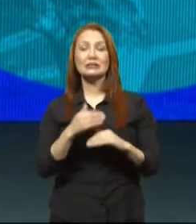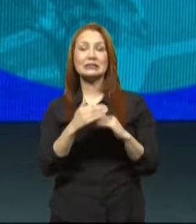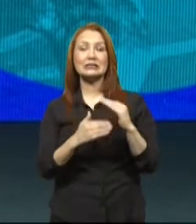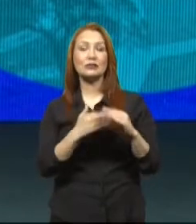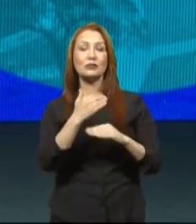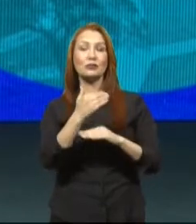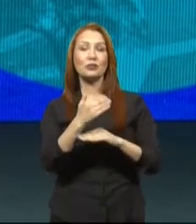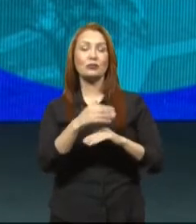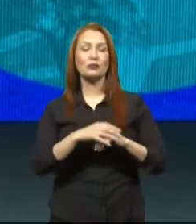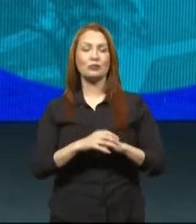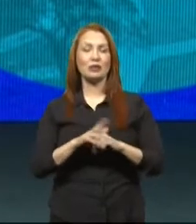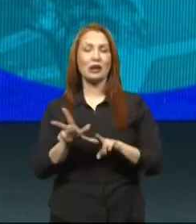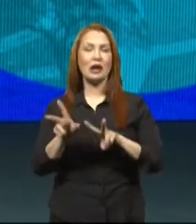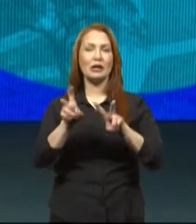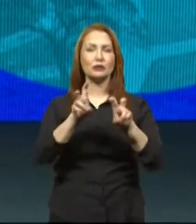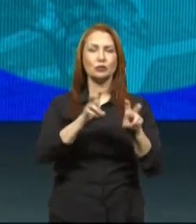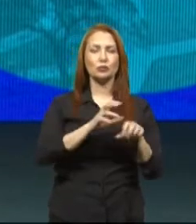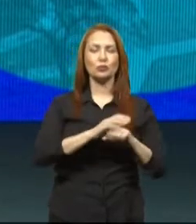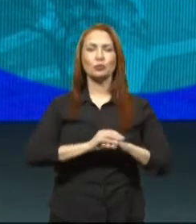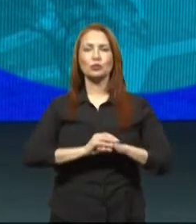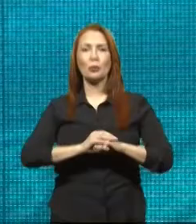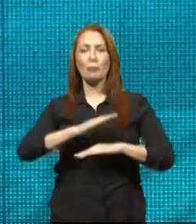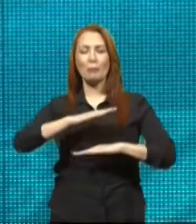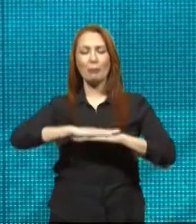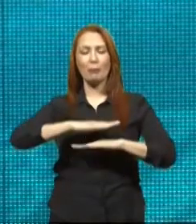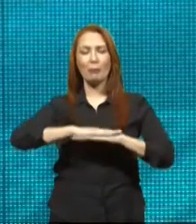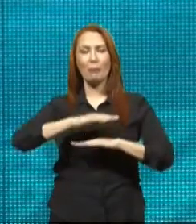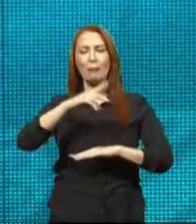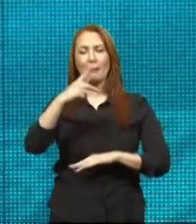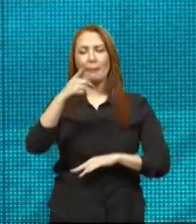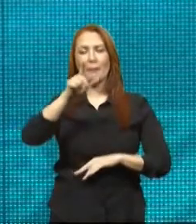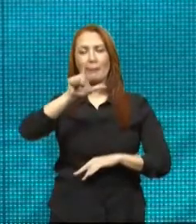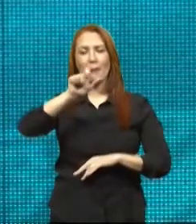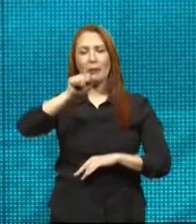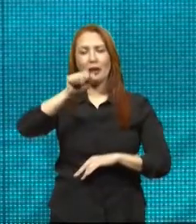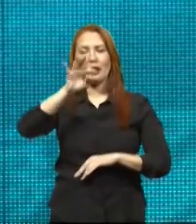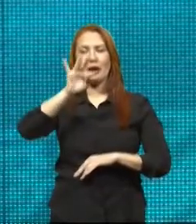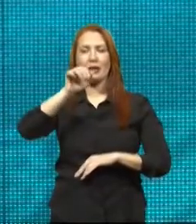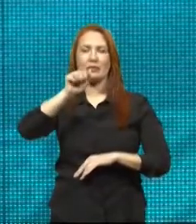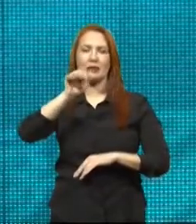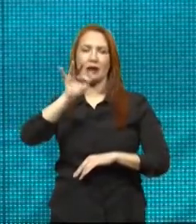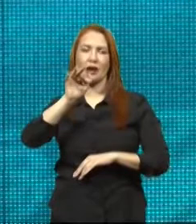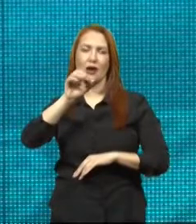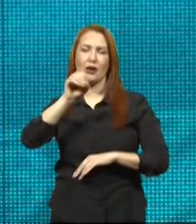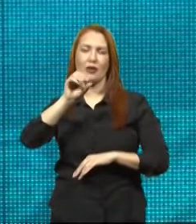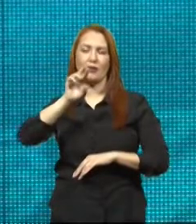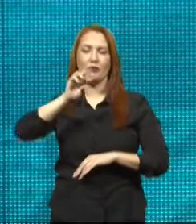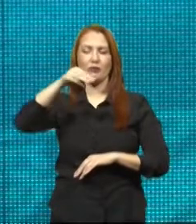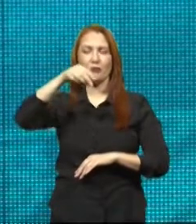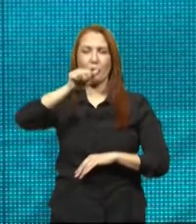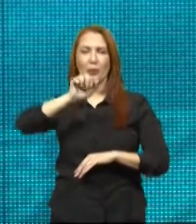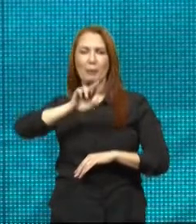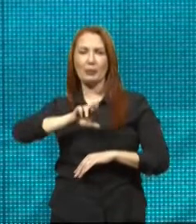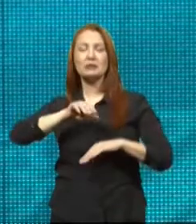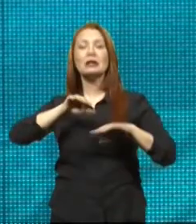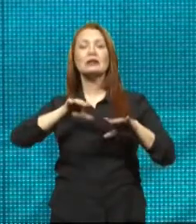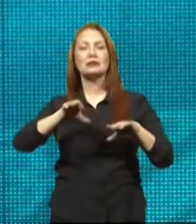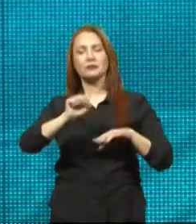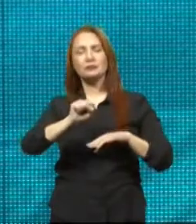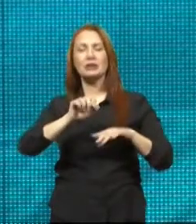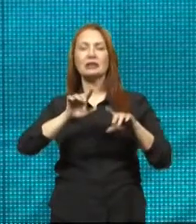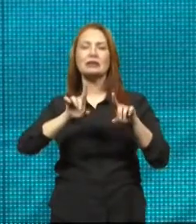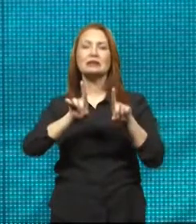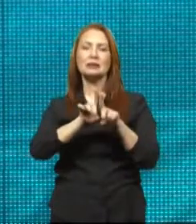desenvolver a questão de plataformas e ambientes colaborativos, mais criativos? Ou